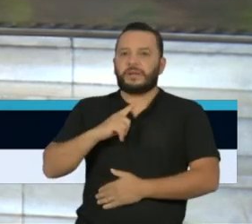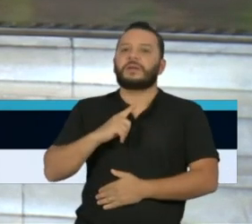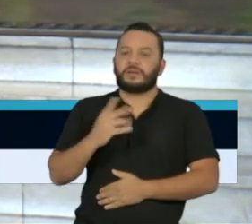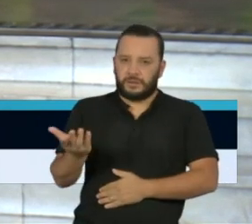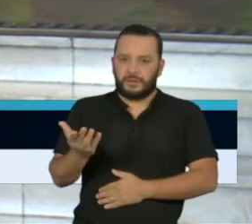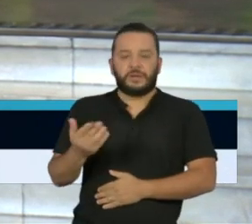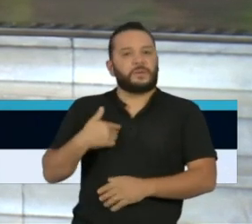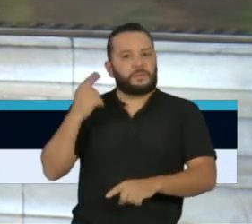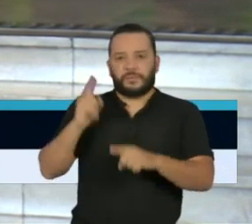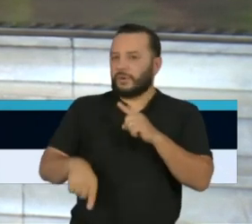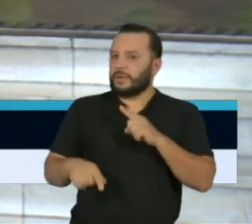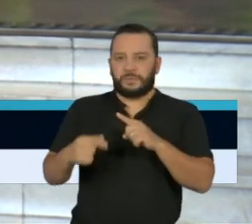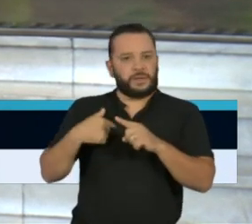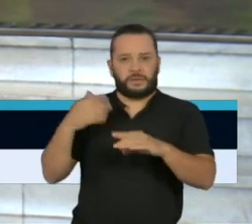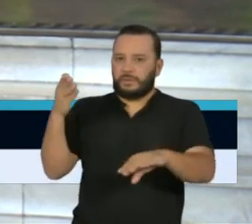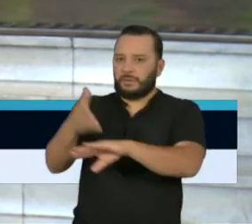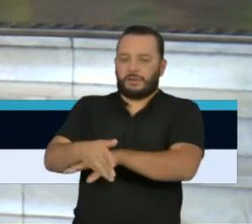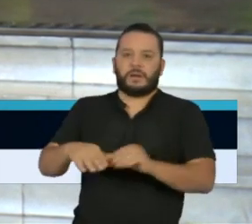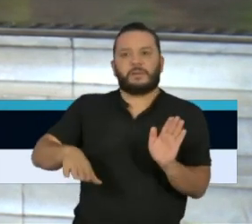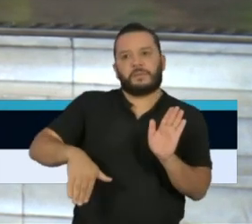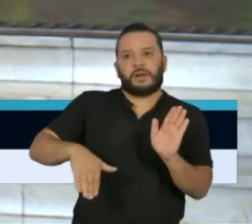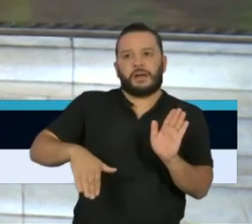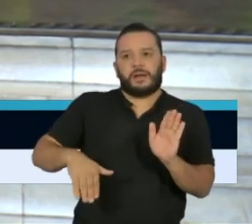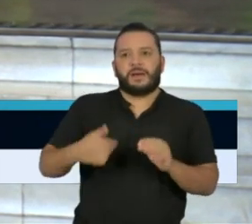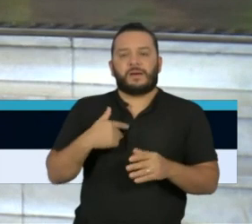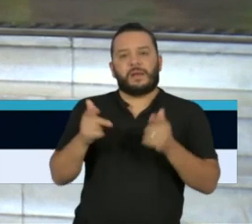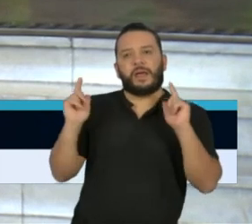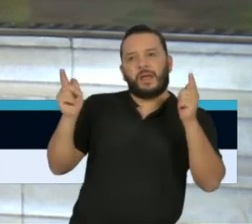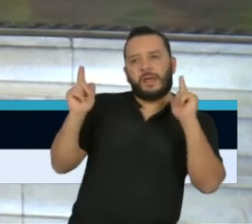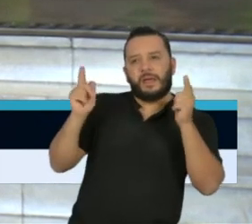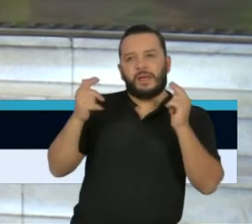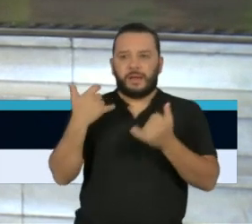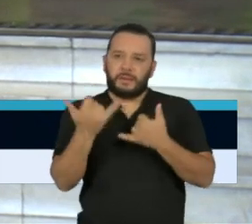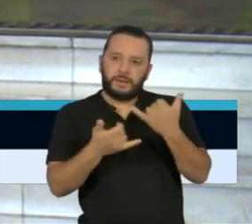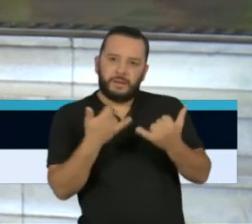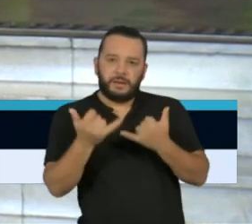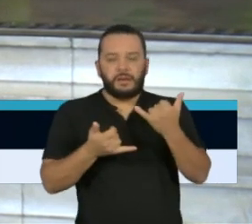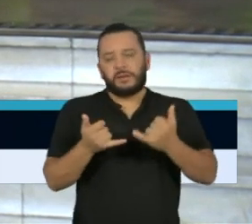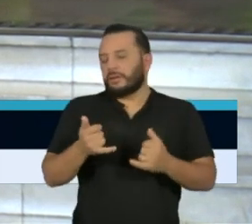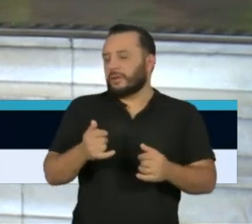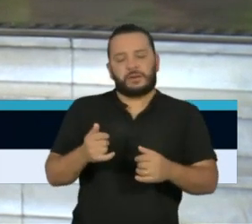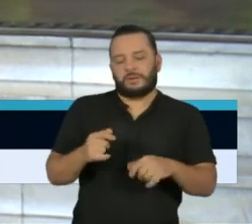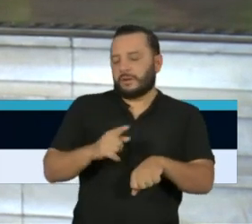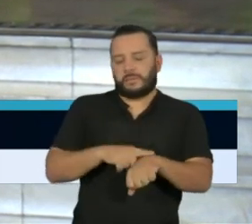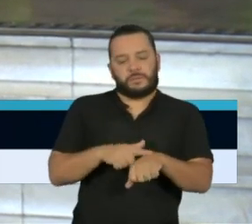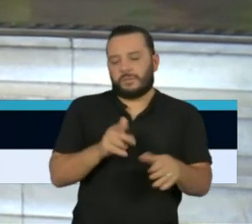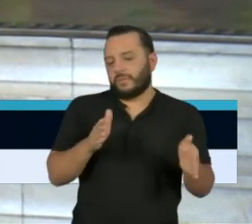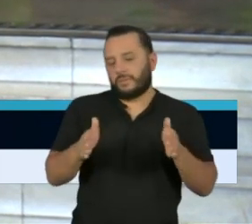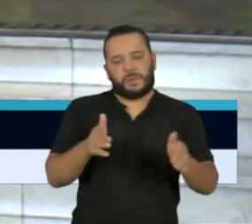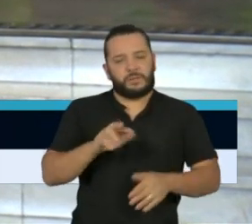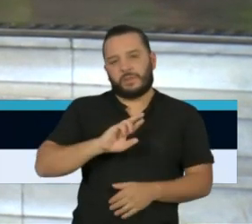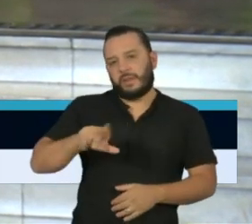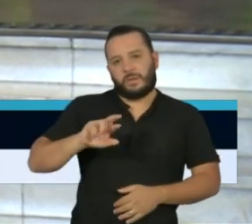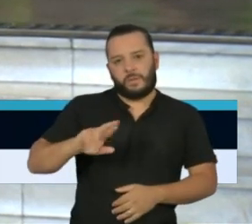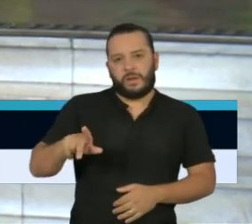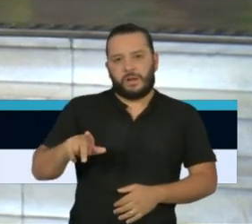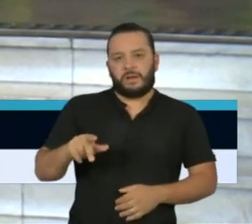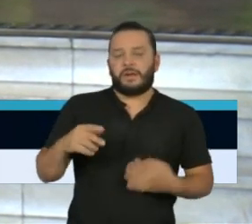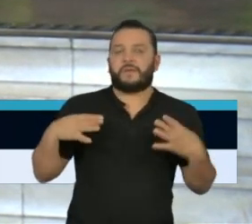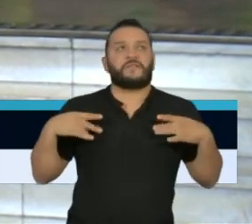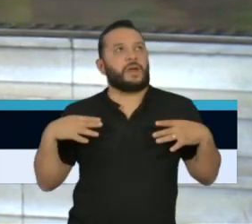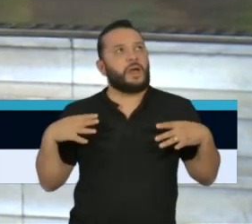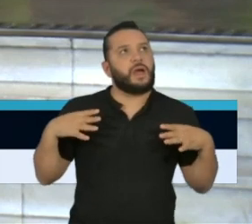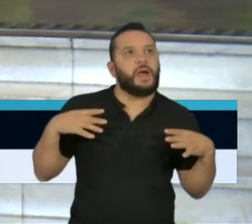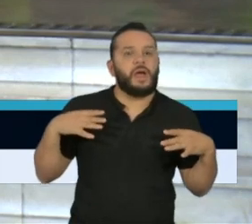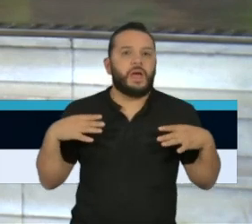ao acesso. Não é o momento de se dirigir à praia, não é o momento de fazer lazer, nem férias